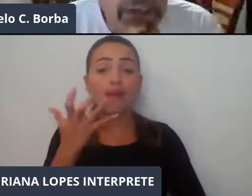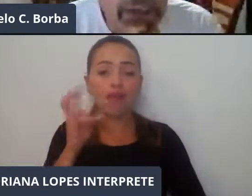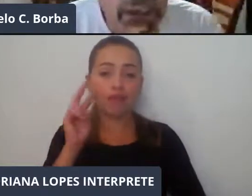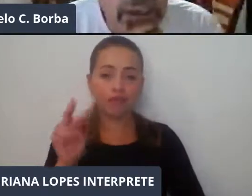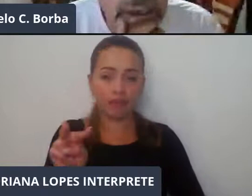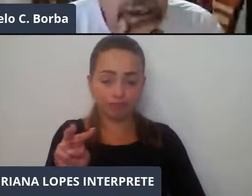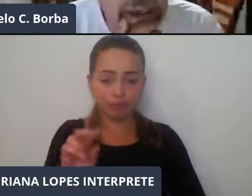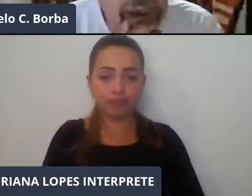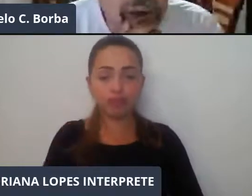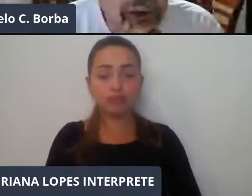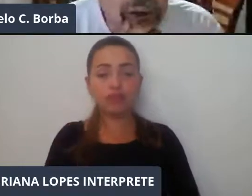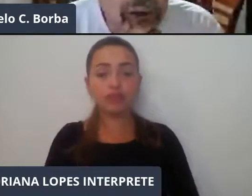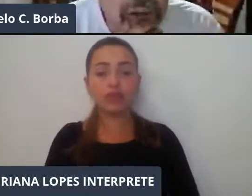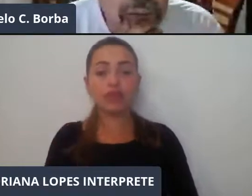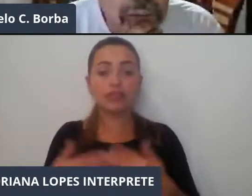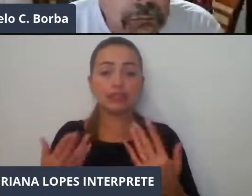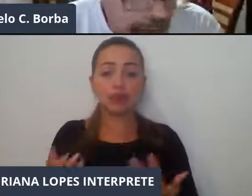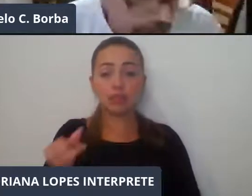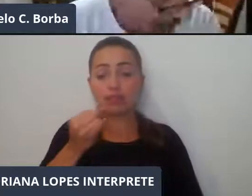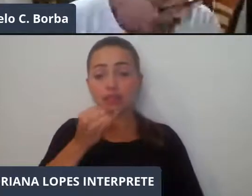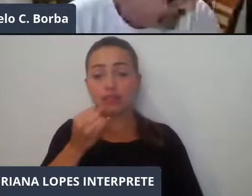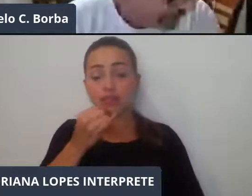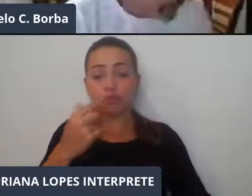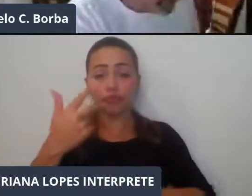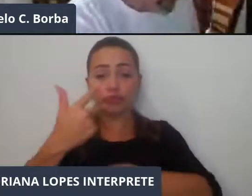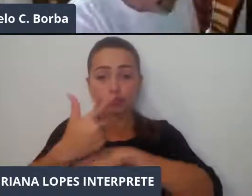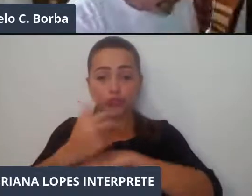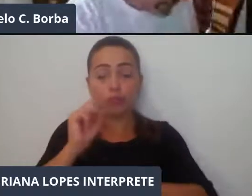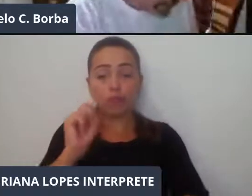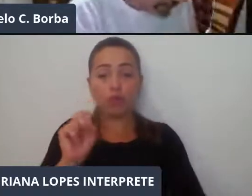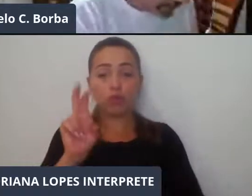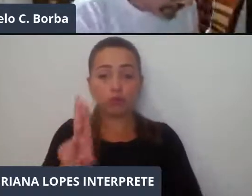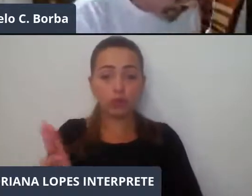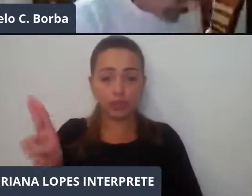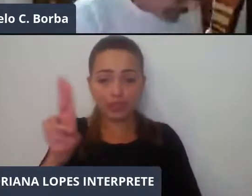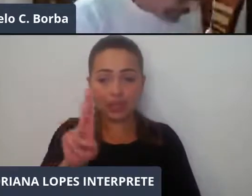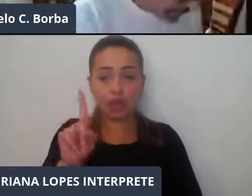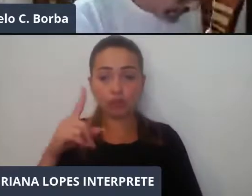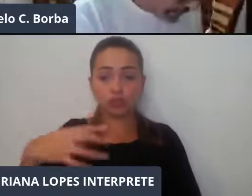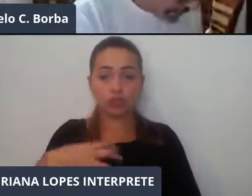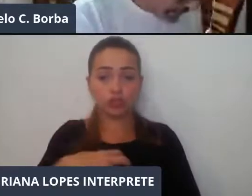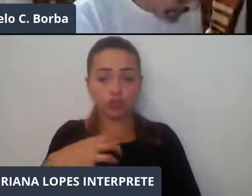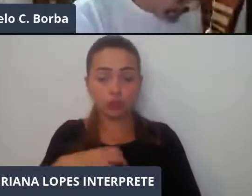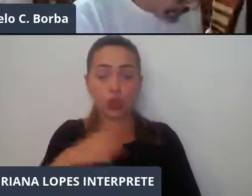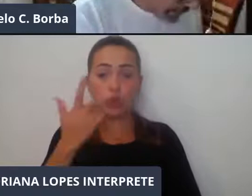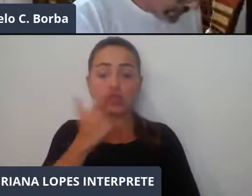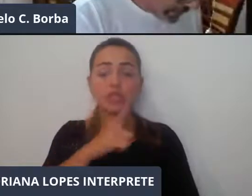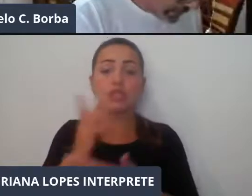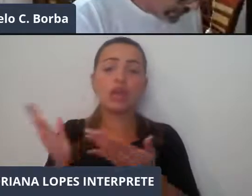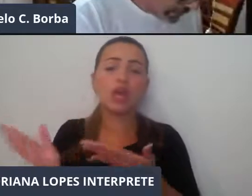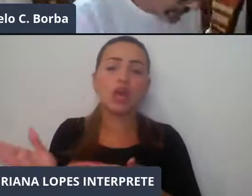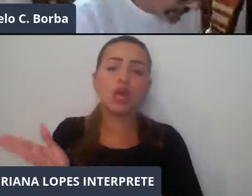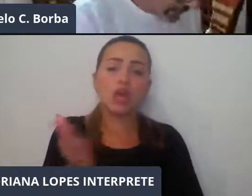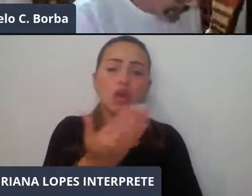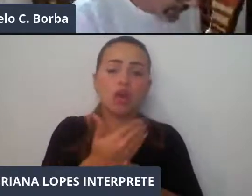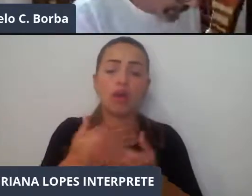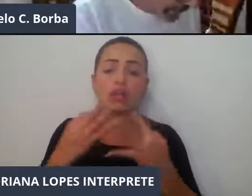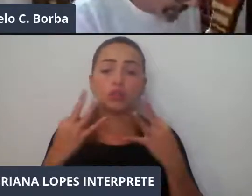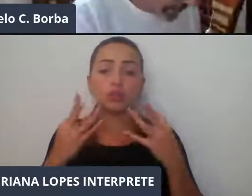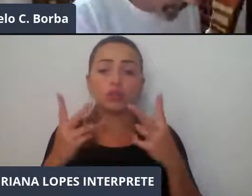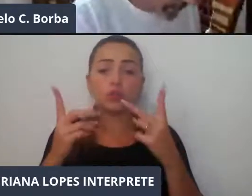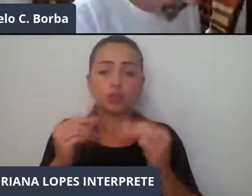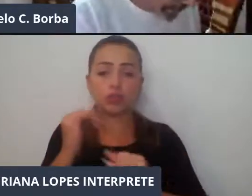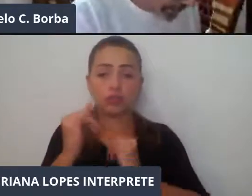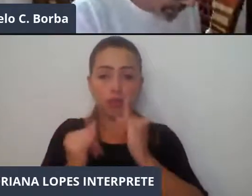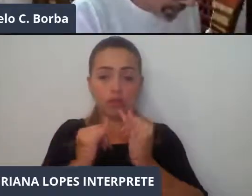Então, o vídeo, ele pode ser utilizado como uma forma de recolher todas as informações que ocorrem na sala